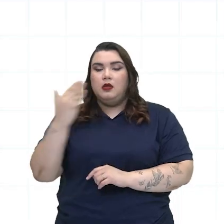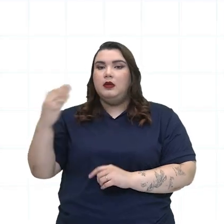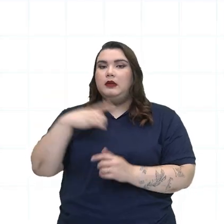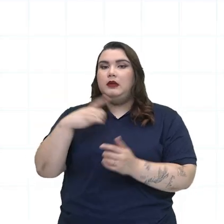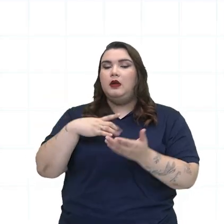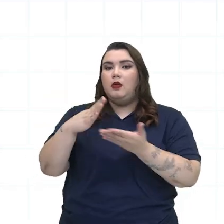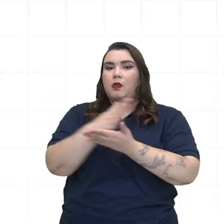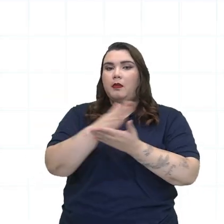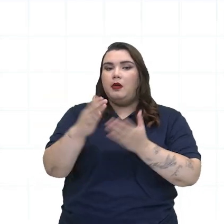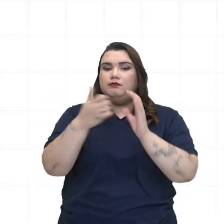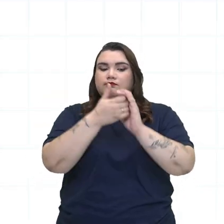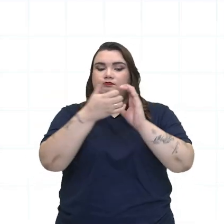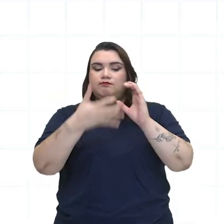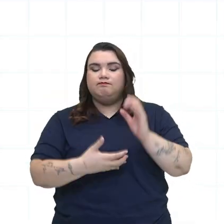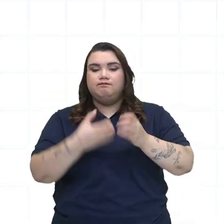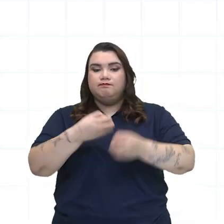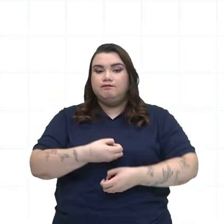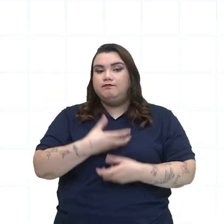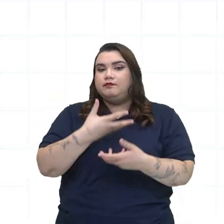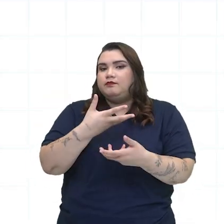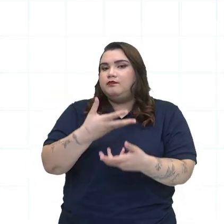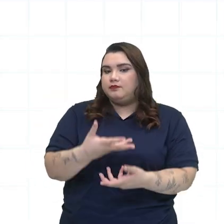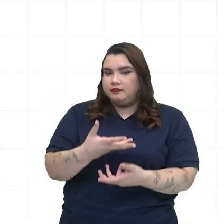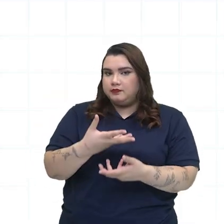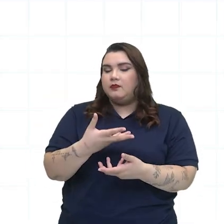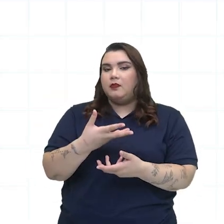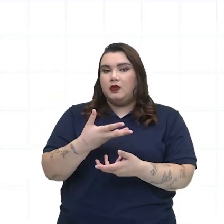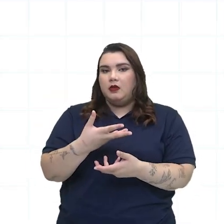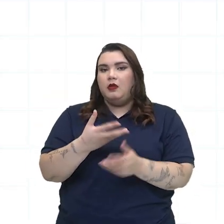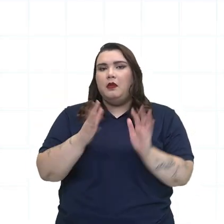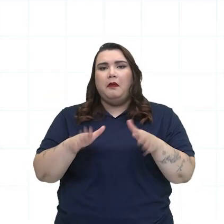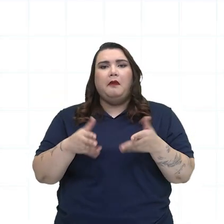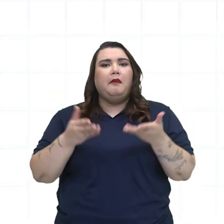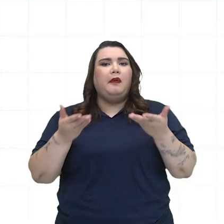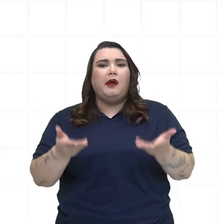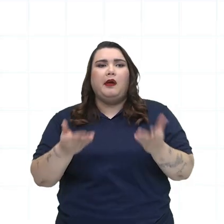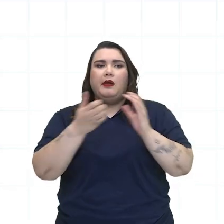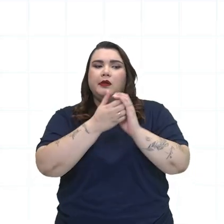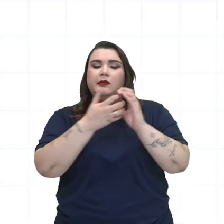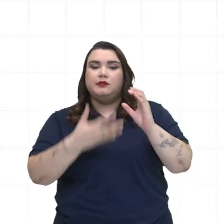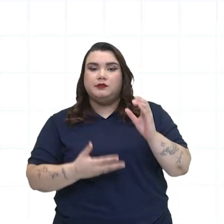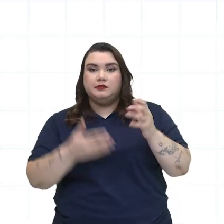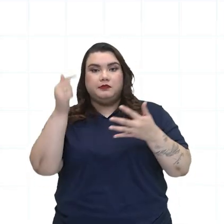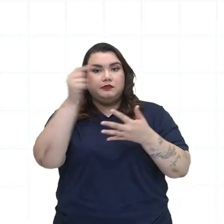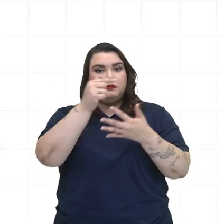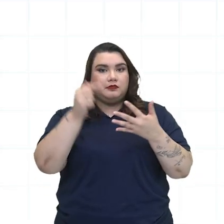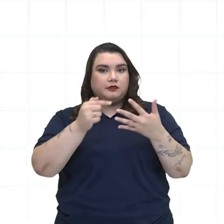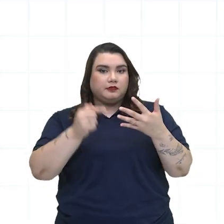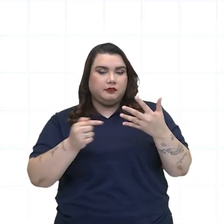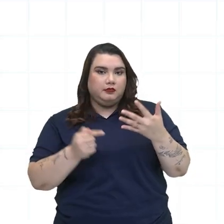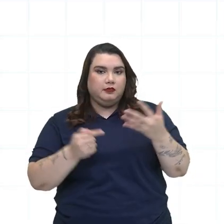expressivas. Então, vamos conhecer as características do romantismo na arte. Algumas delas são